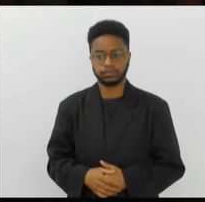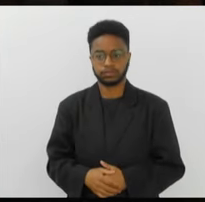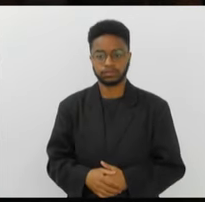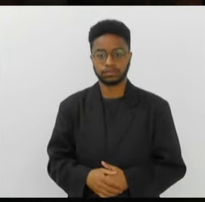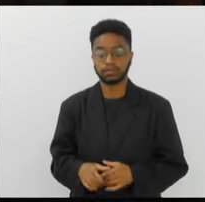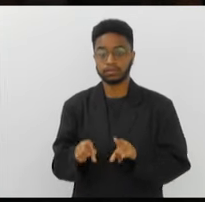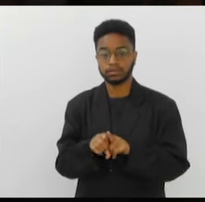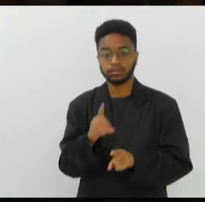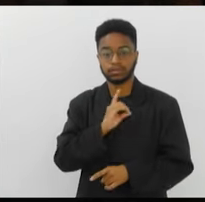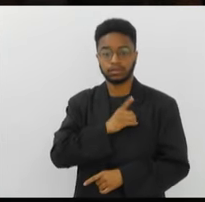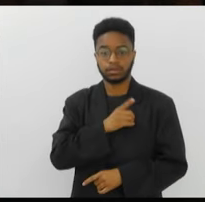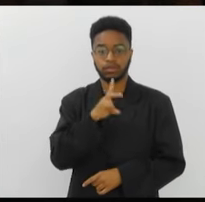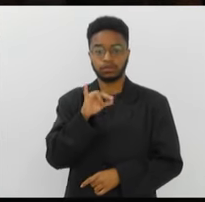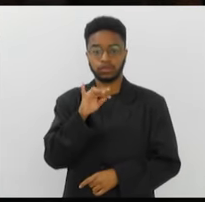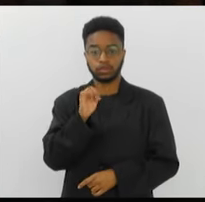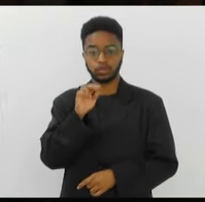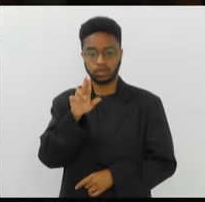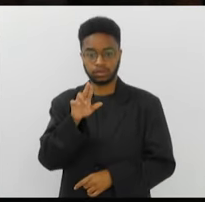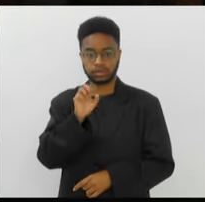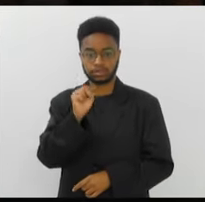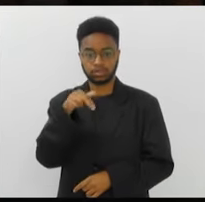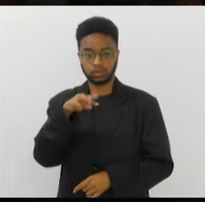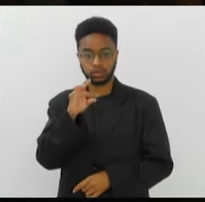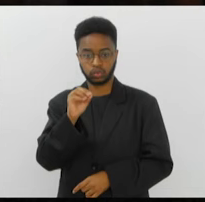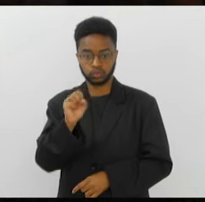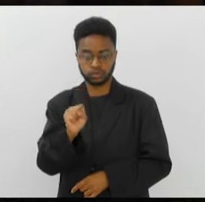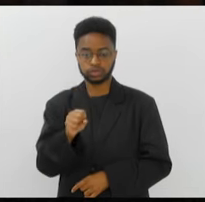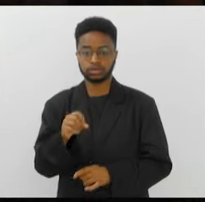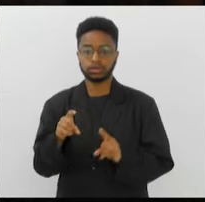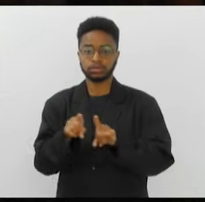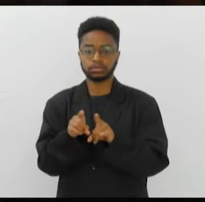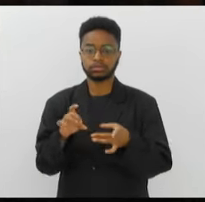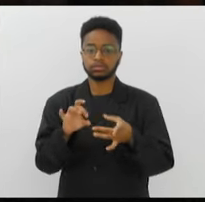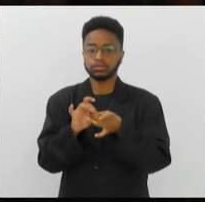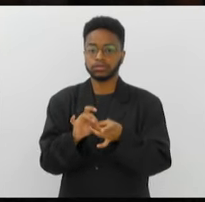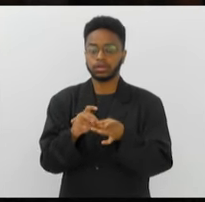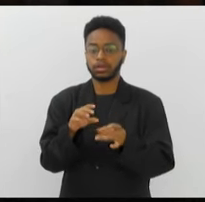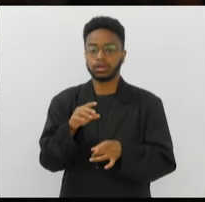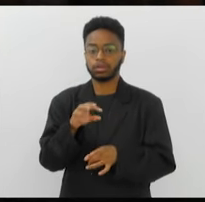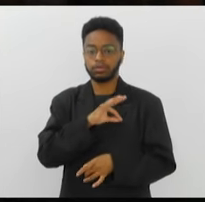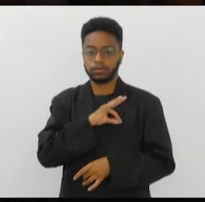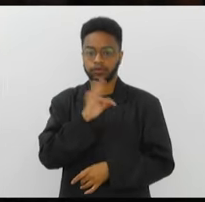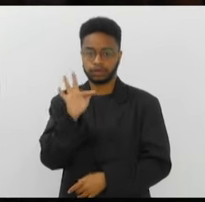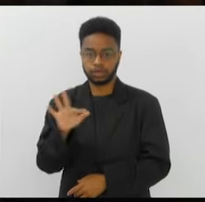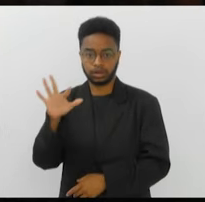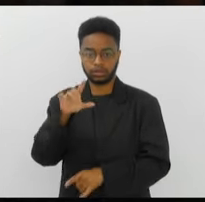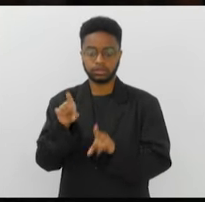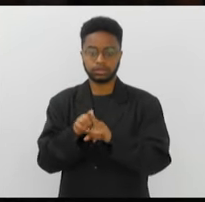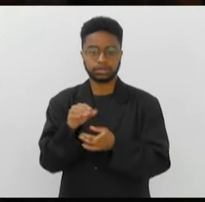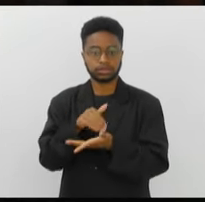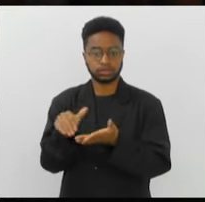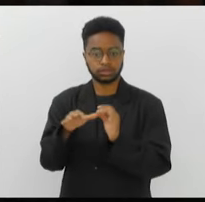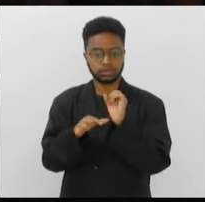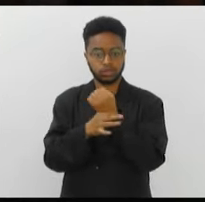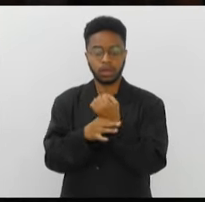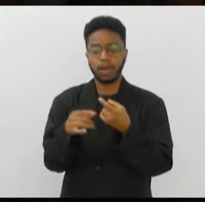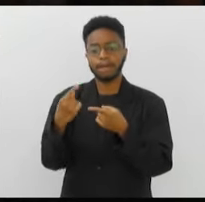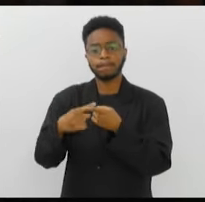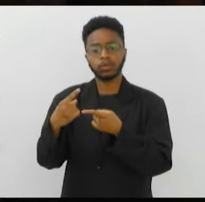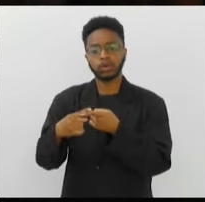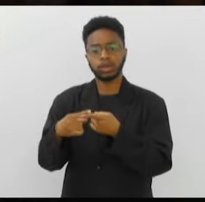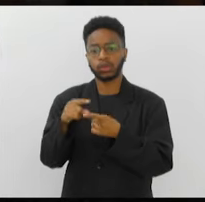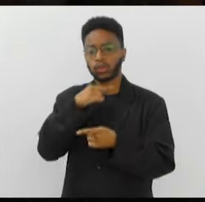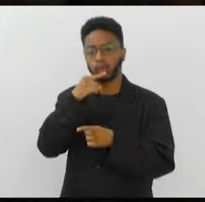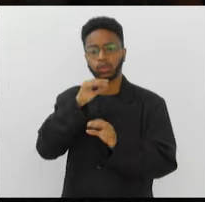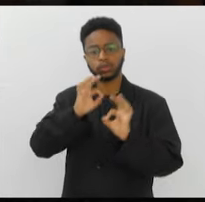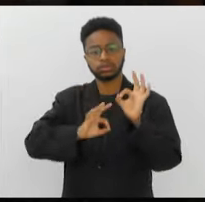do delegado Vitor Santos, que é delegado de Polícia Federal e secretário de Segurança? Por que não se